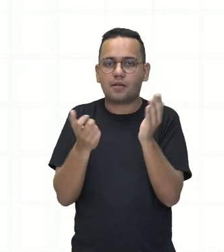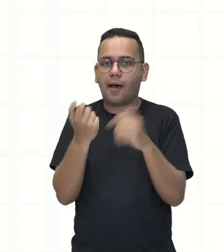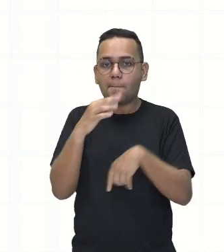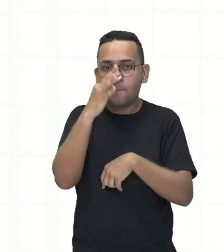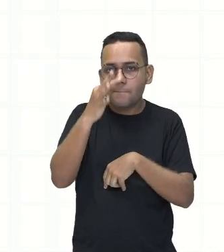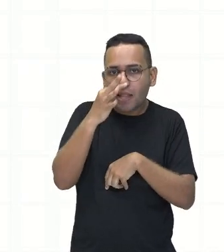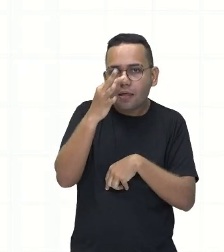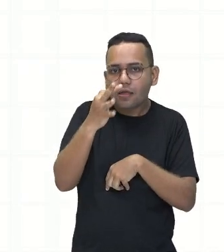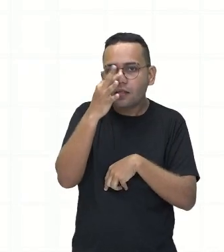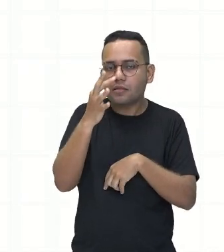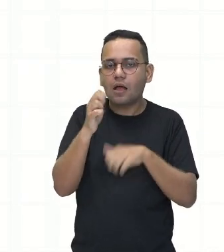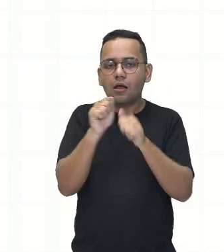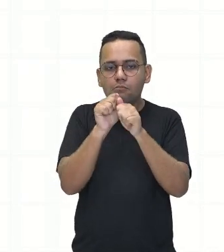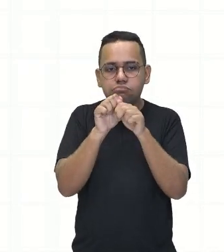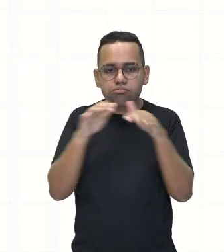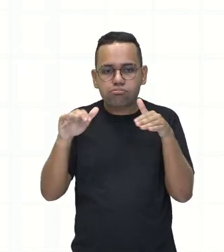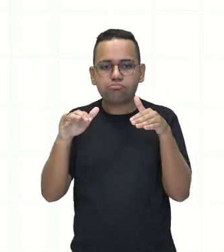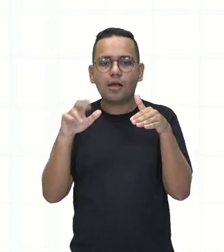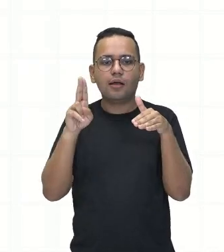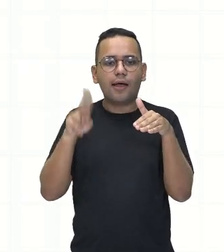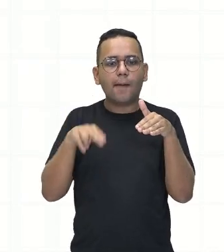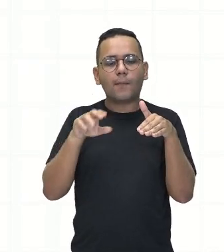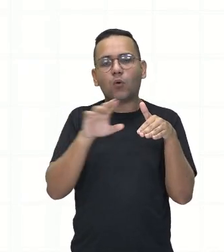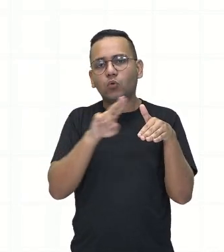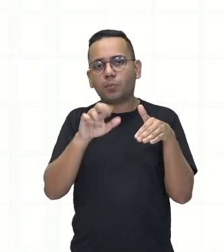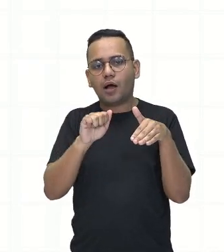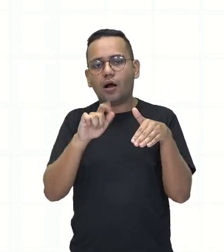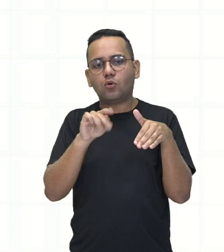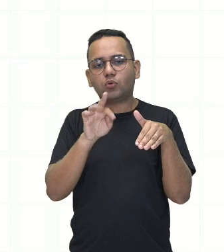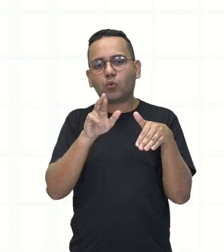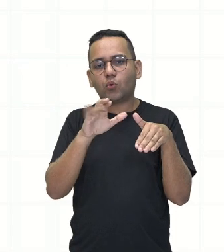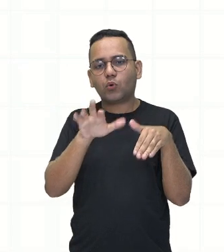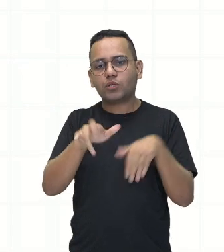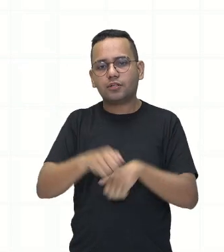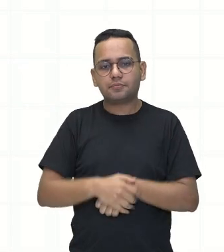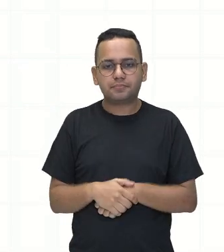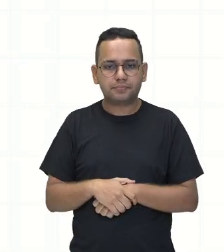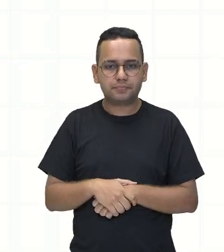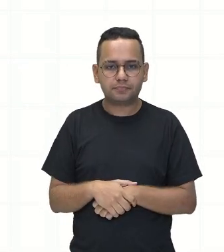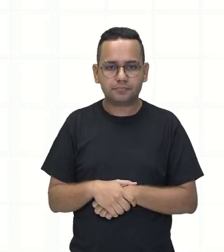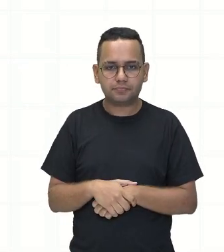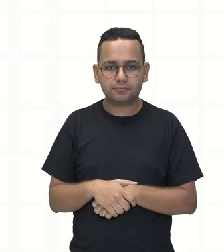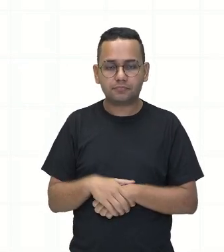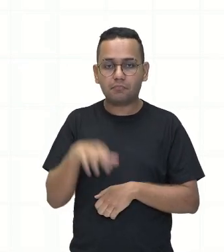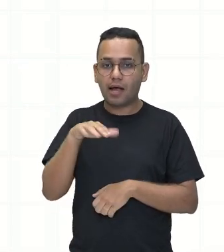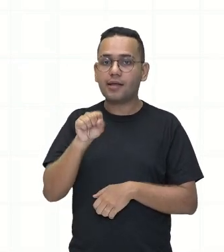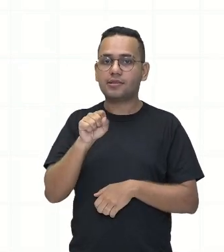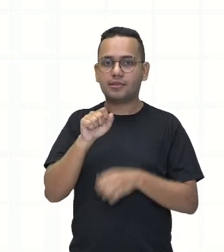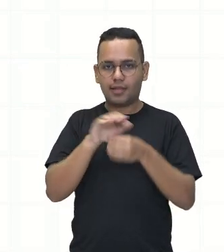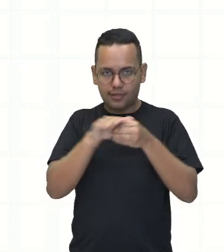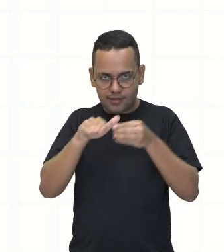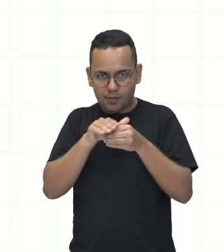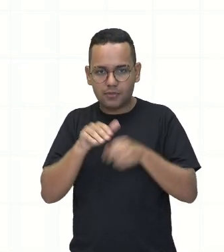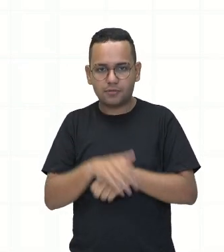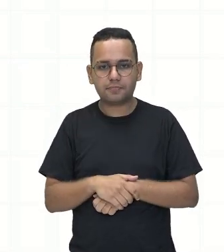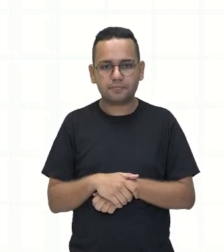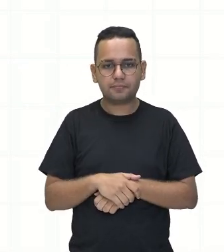a autocoria, certo? E aqui dentro desse tipo de dispersão nós temos a